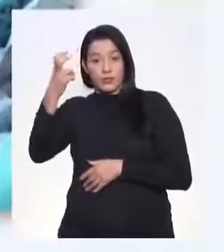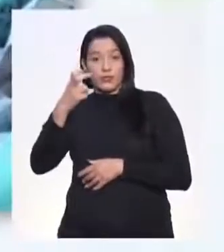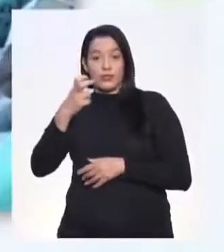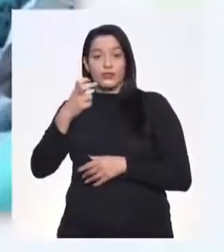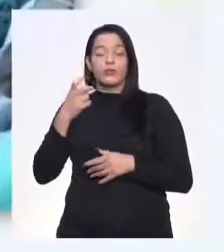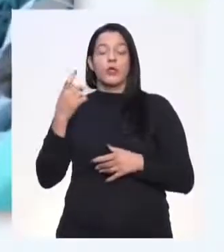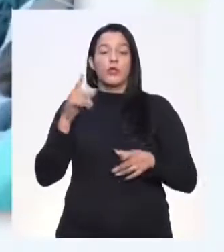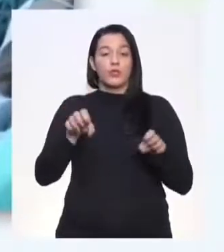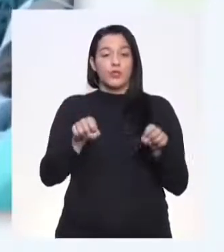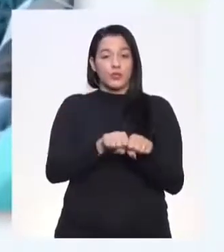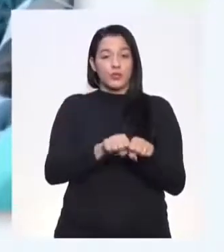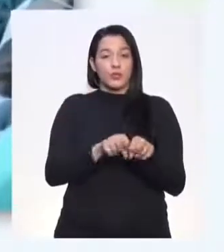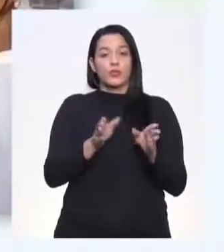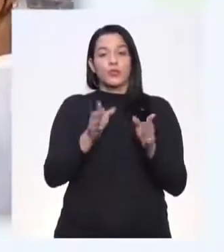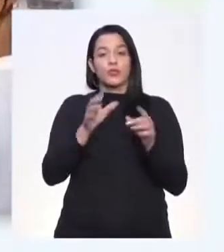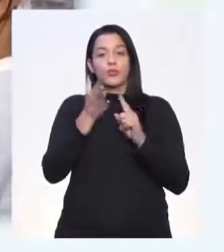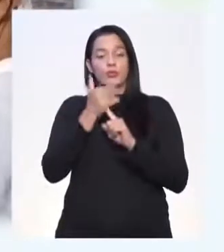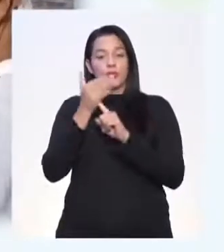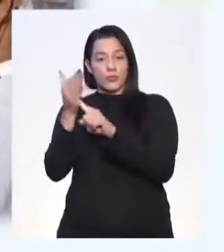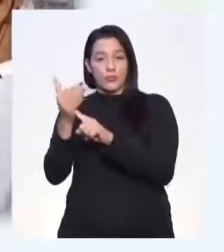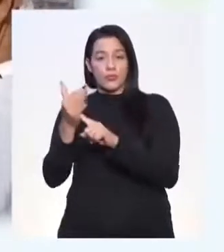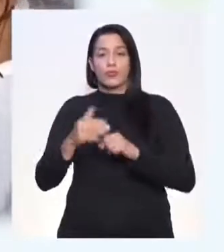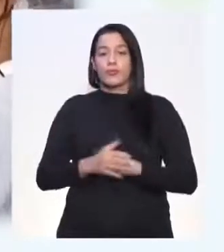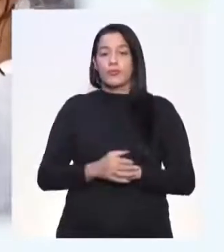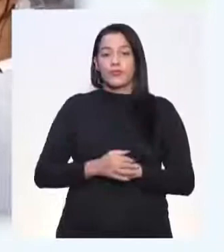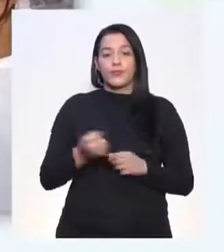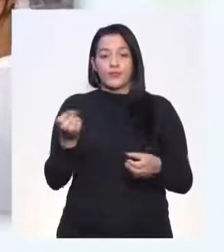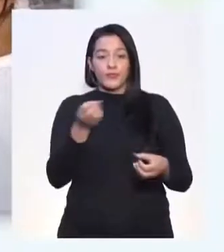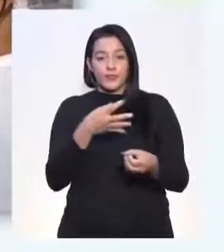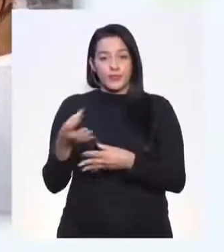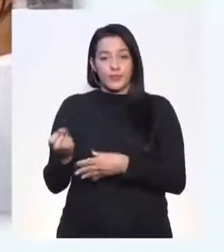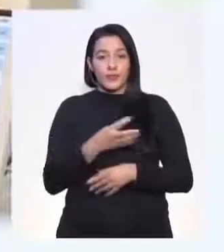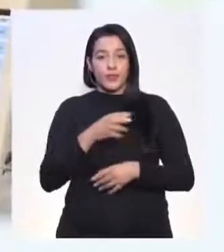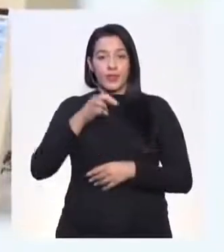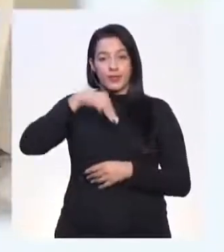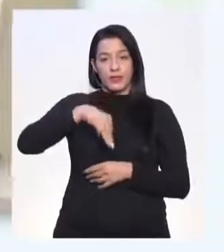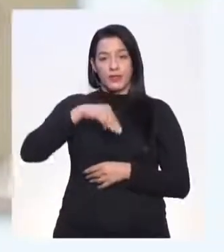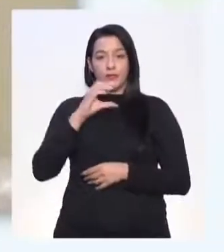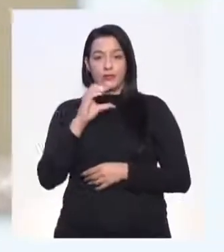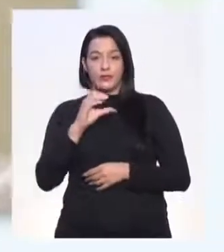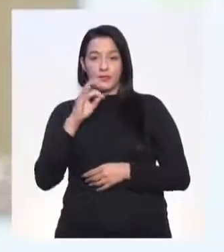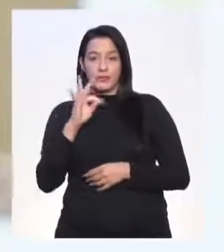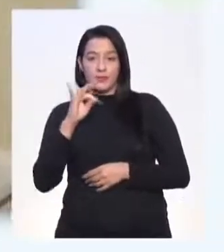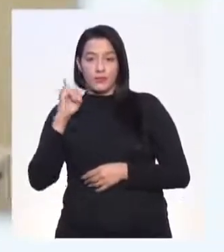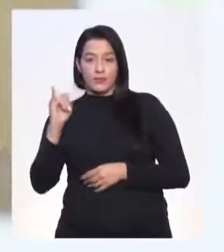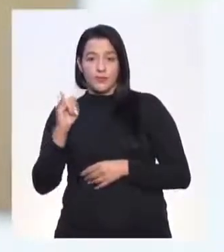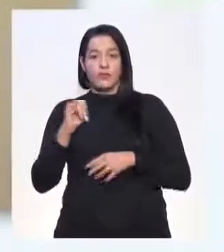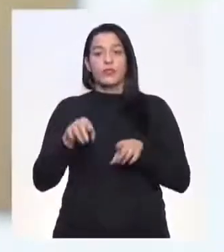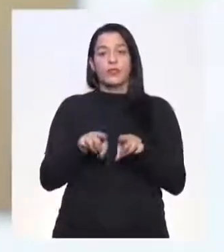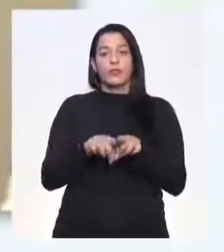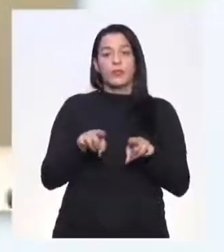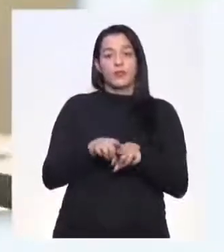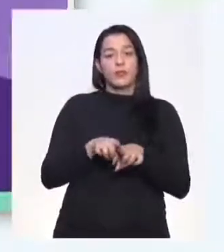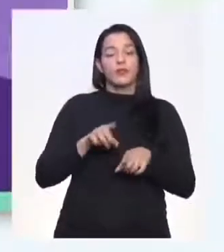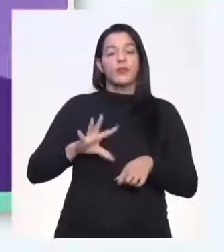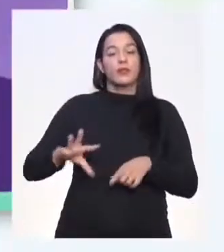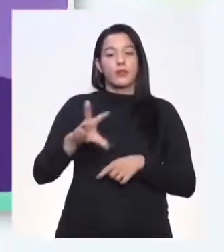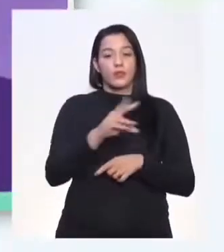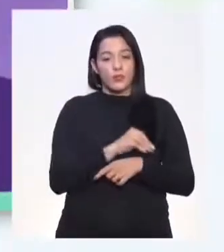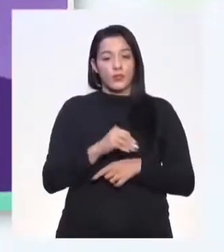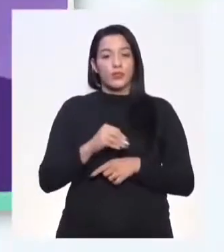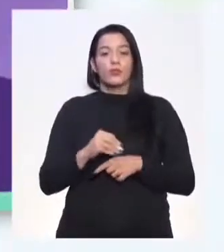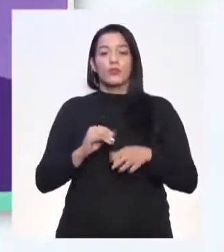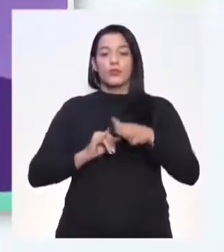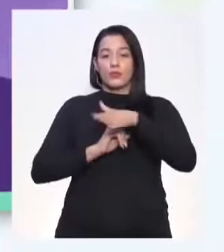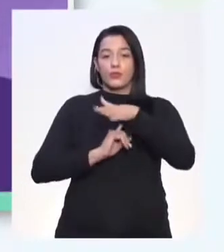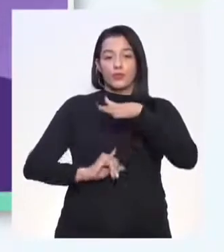uma parceria com o Ministério da Ciência, Tecnologia e Inovações, MCTI, a Rede Nacional de Ensino e Pesquisa e o Instituto